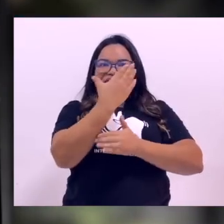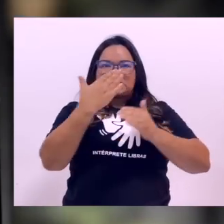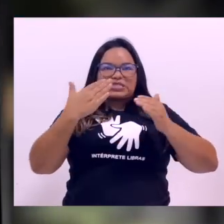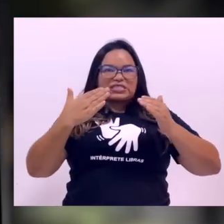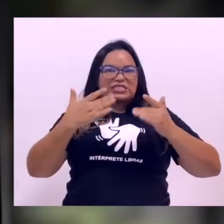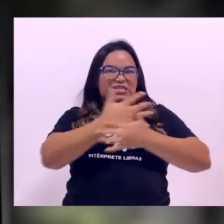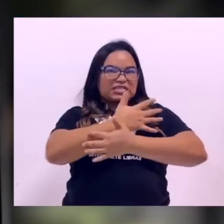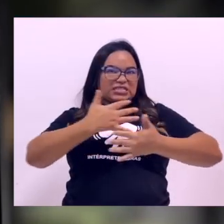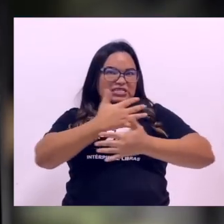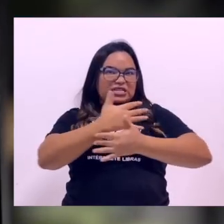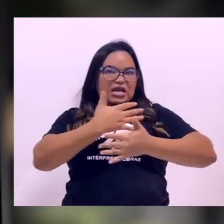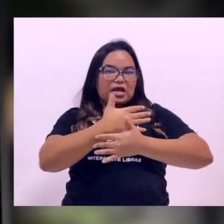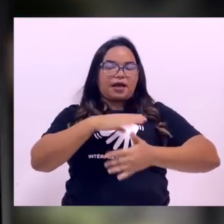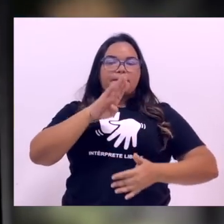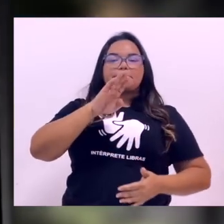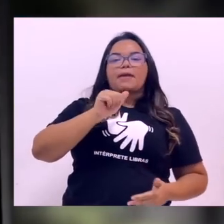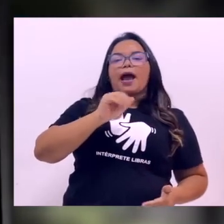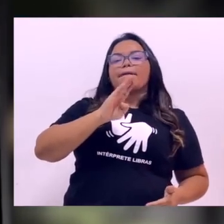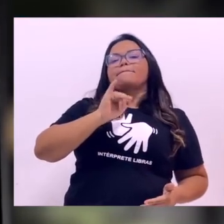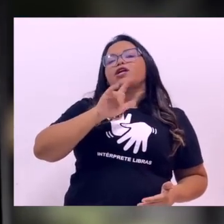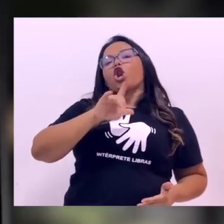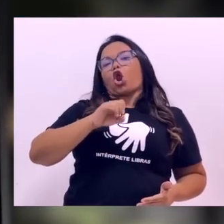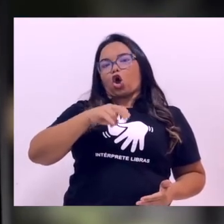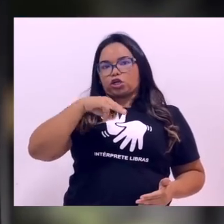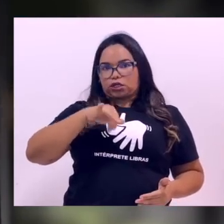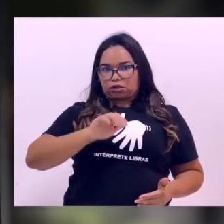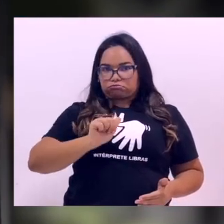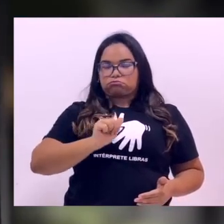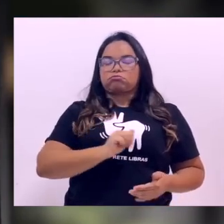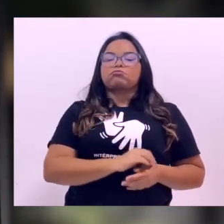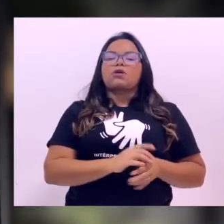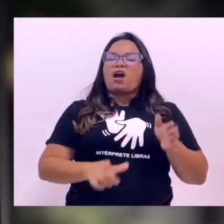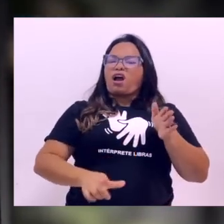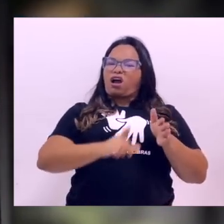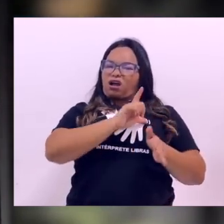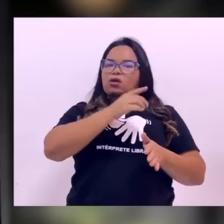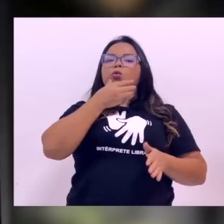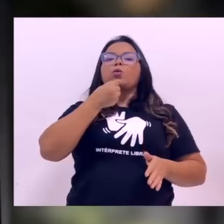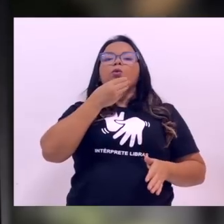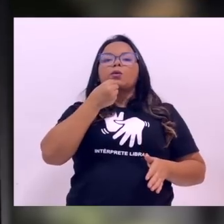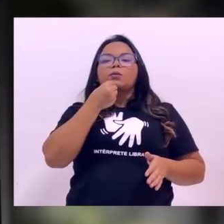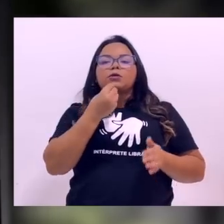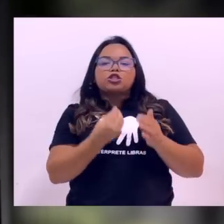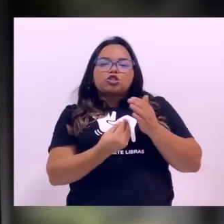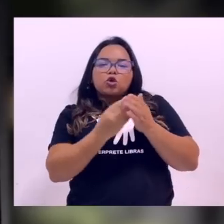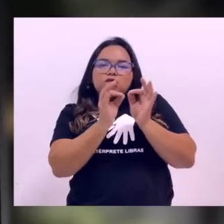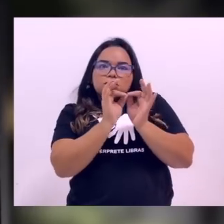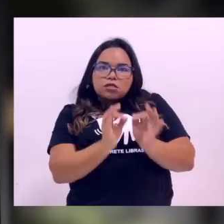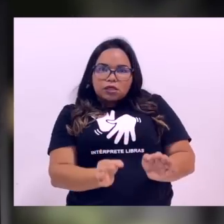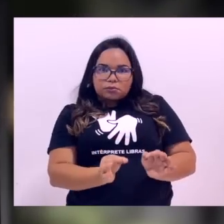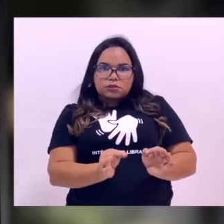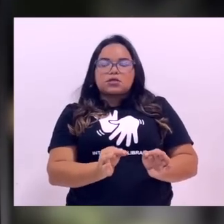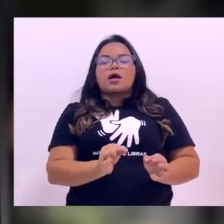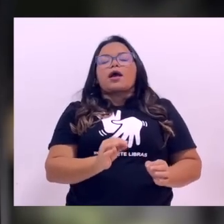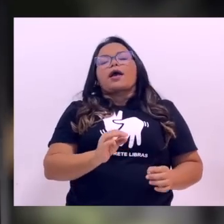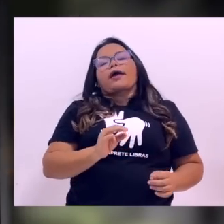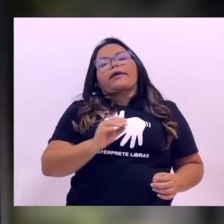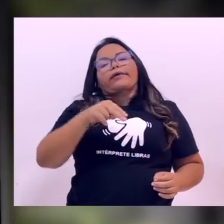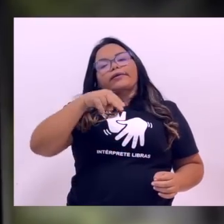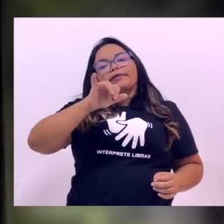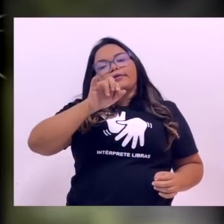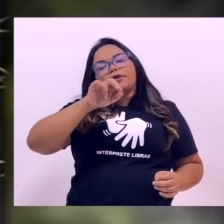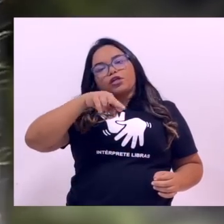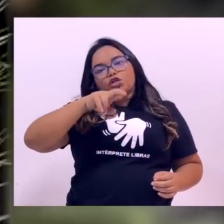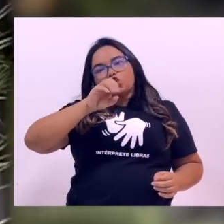fundador original da Grande Babilônia foi, naturalmente, Nimrod, e em seguida a cidade teve um período de grandeza